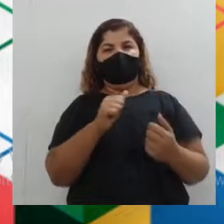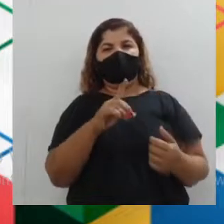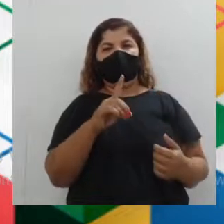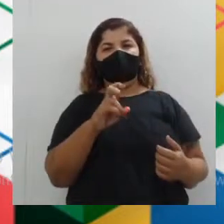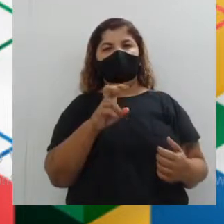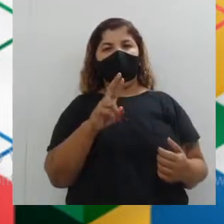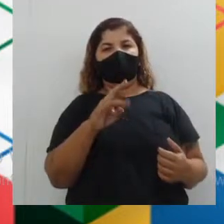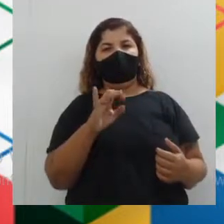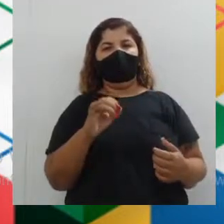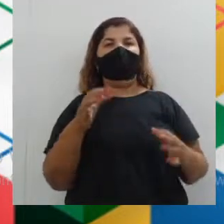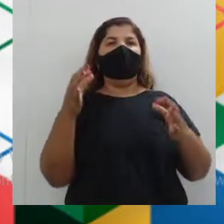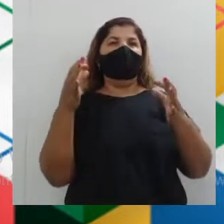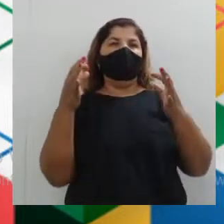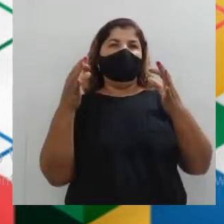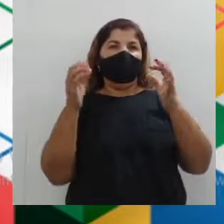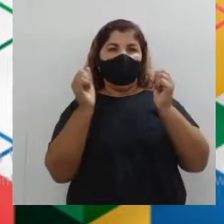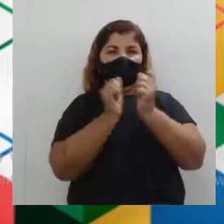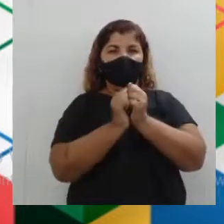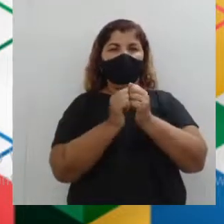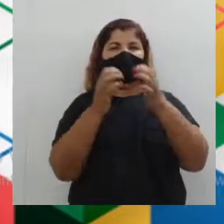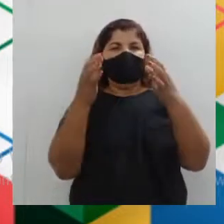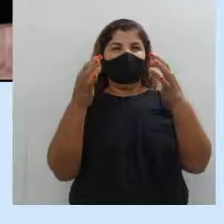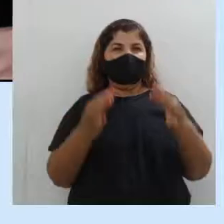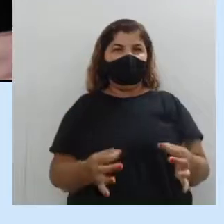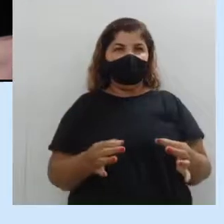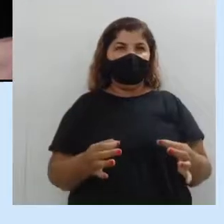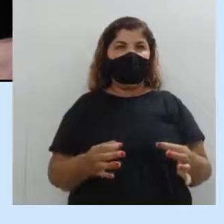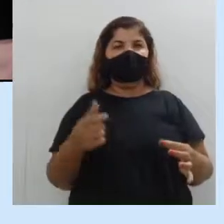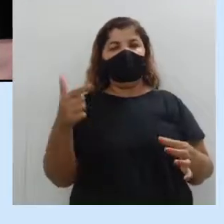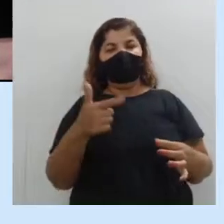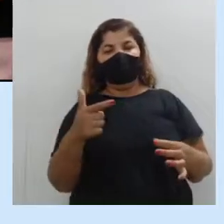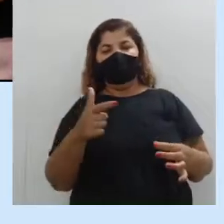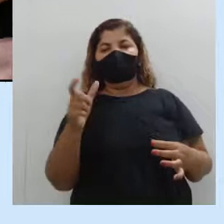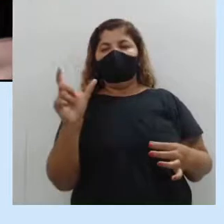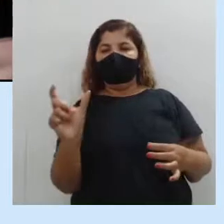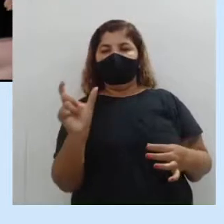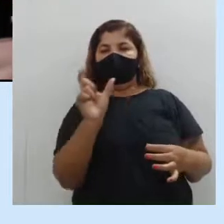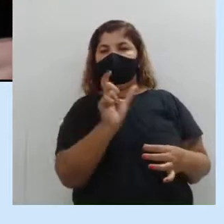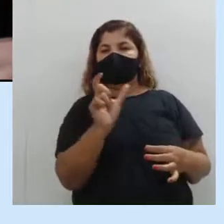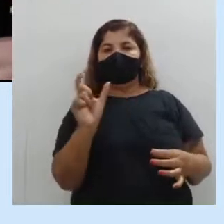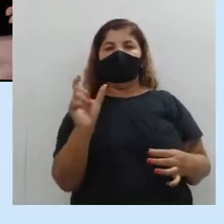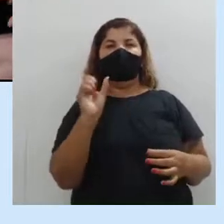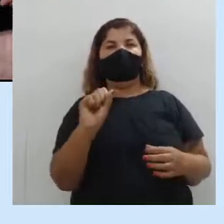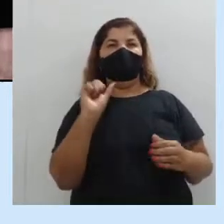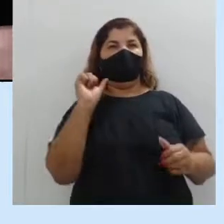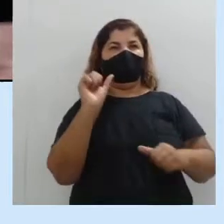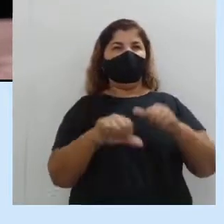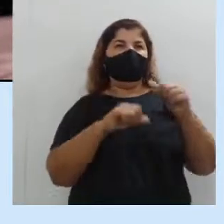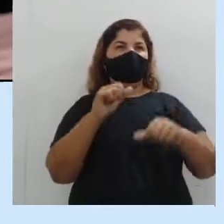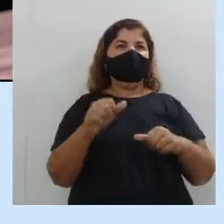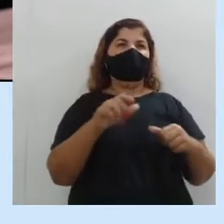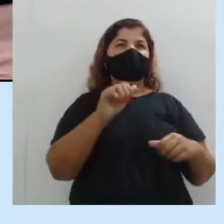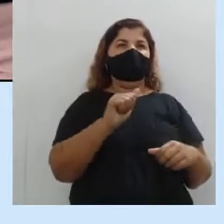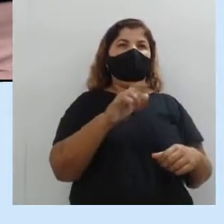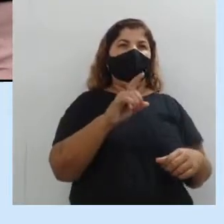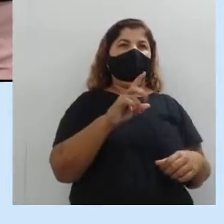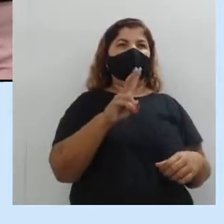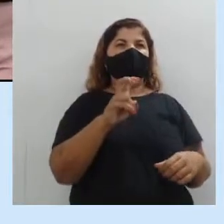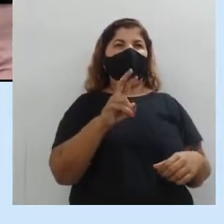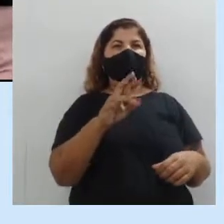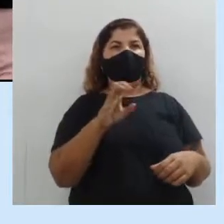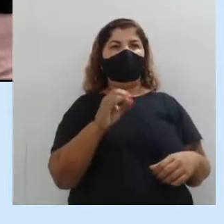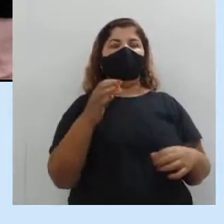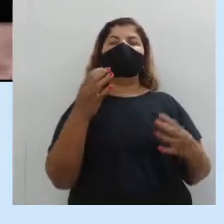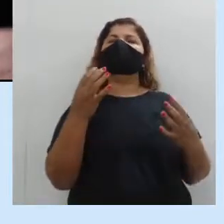certeza, no segundo e no terceiro quadrinho, pode ser substituída pelo advérbio